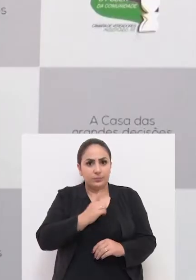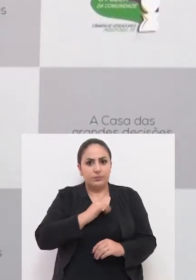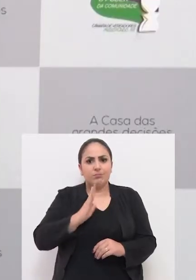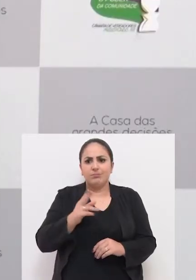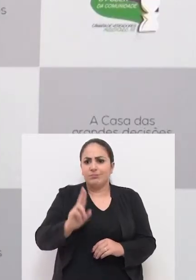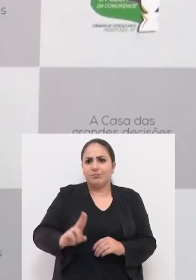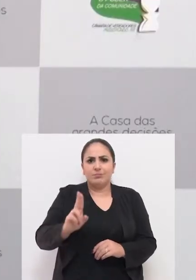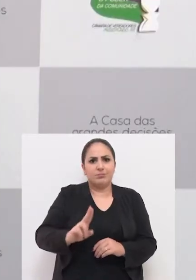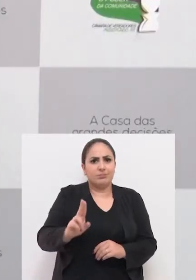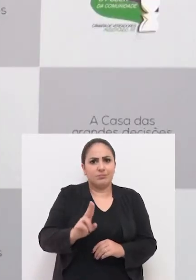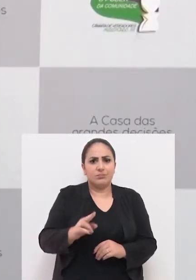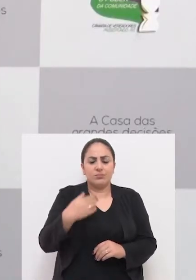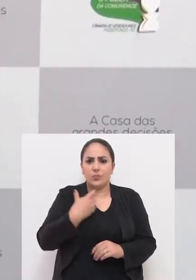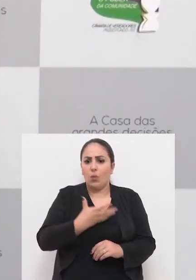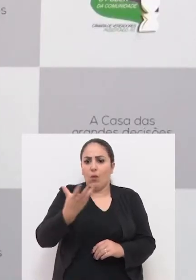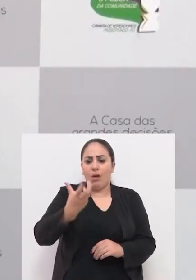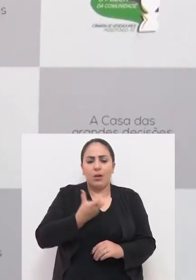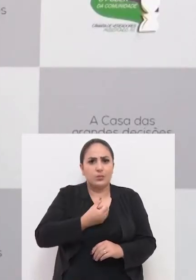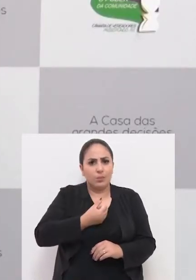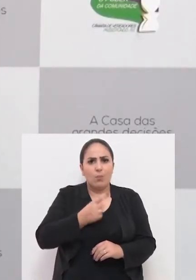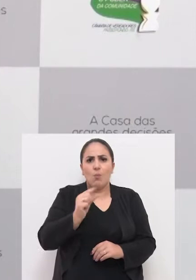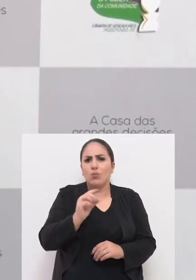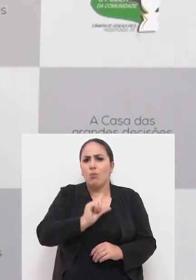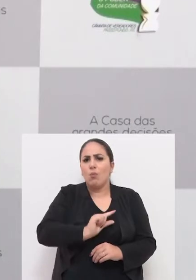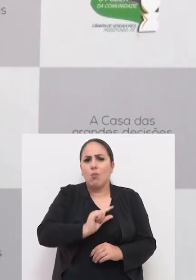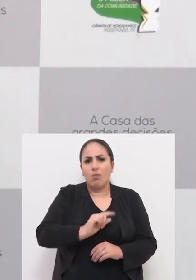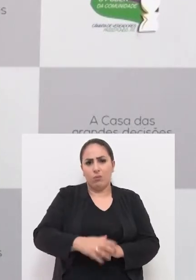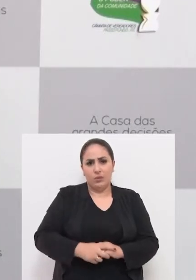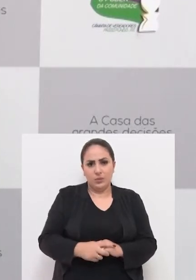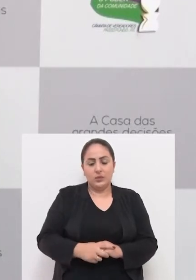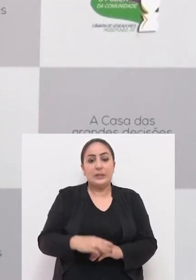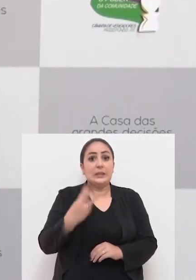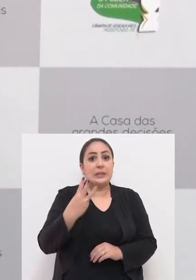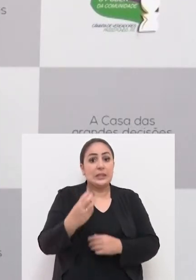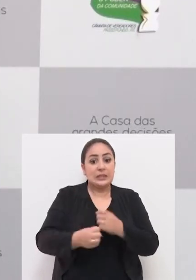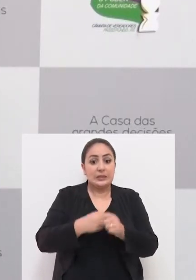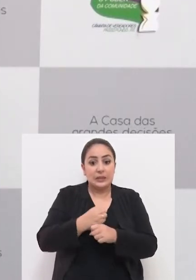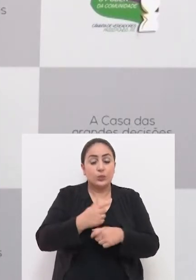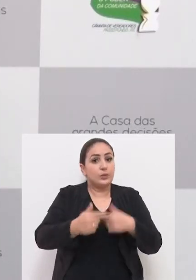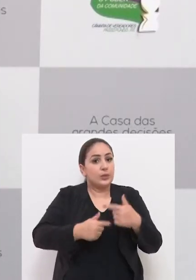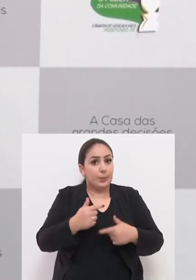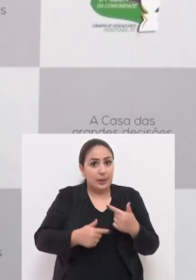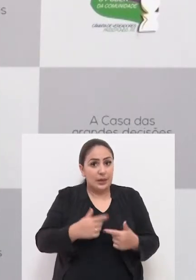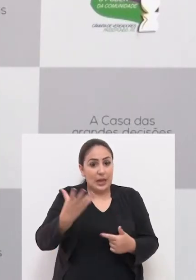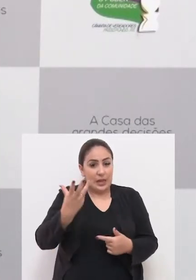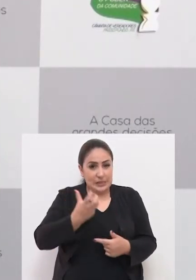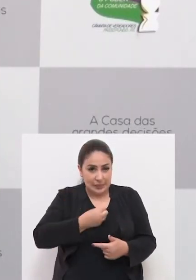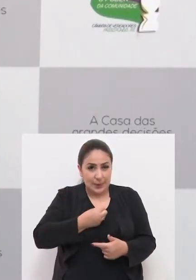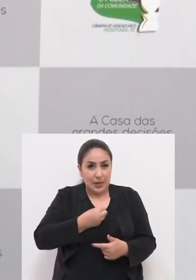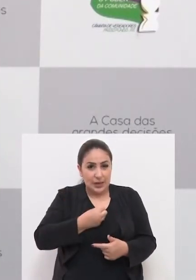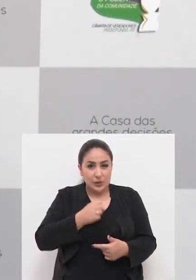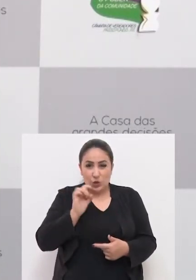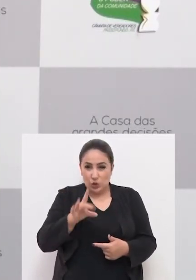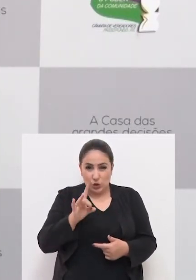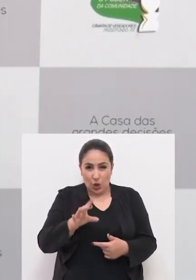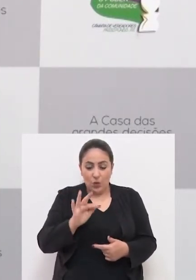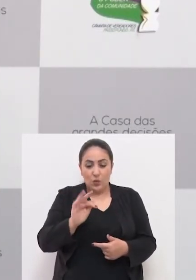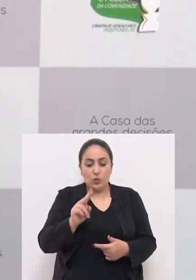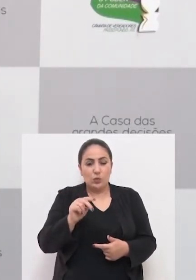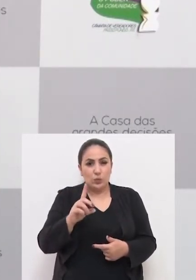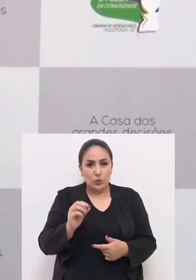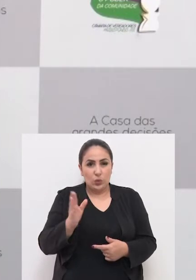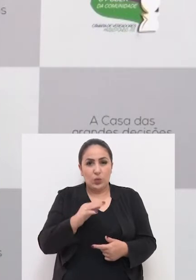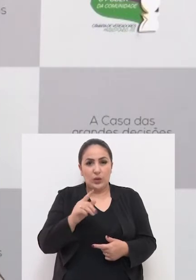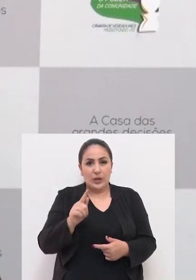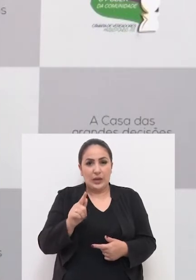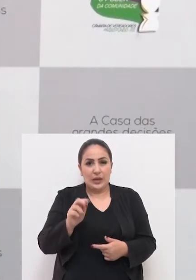gente tinha já foi utilizado e que nós recebemos foi muito pouco. Para 3 anos você trabalhar e receber